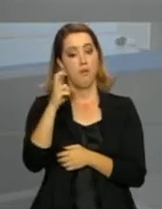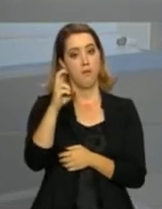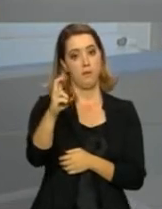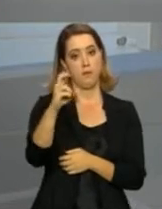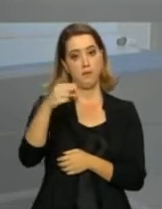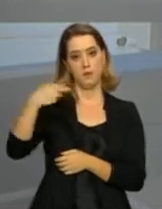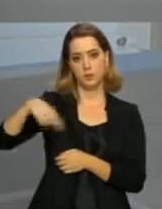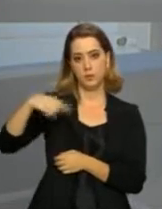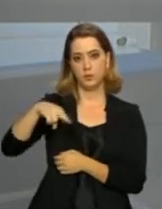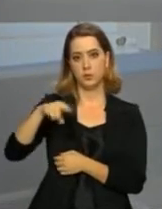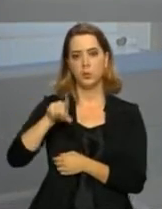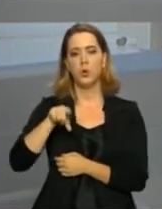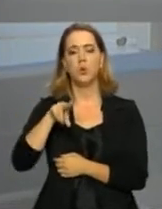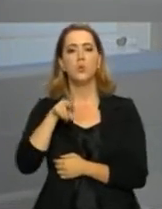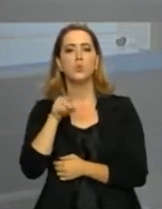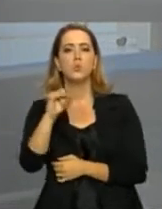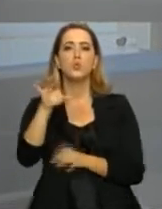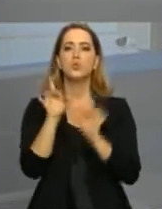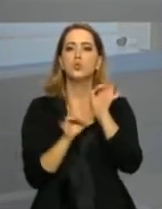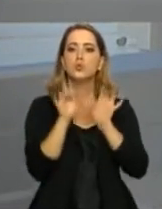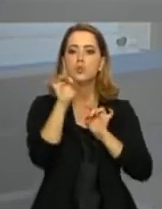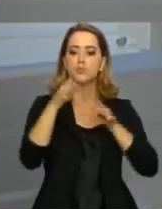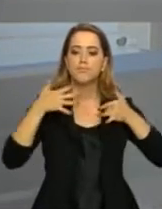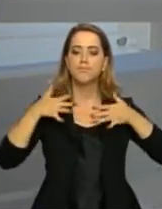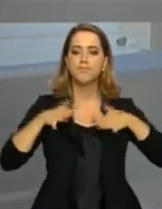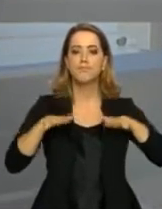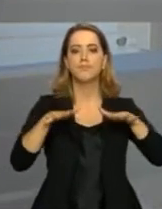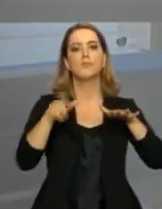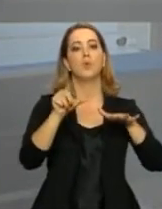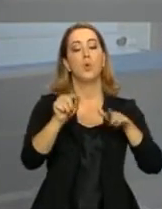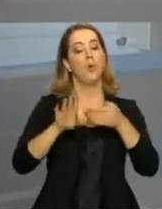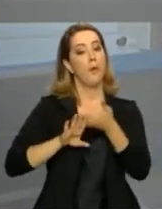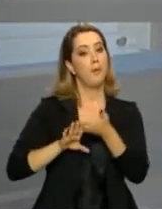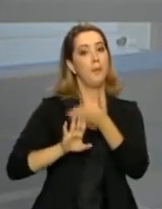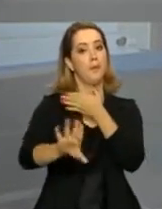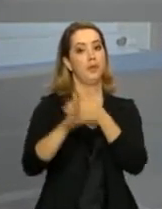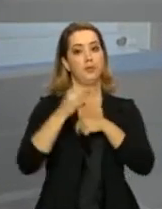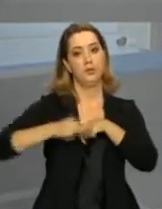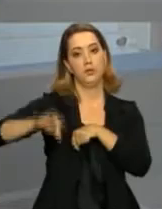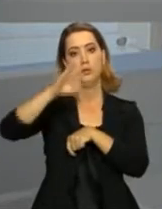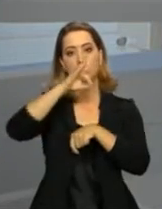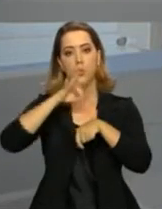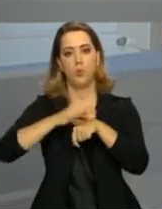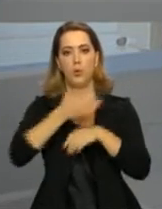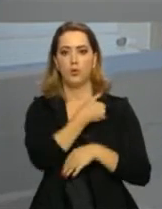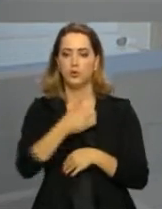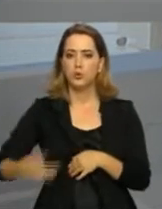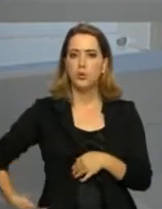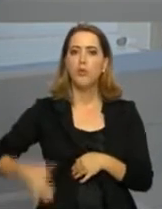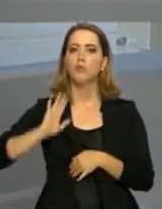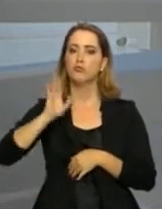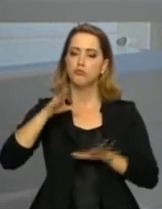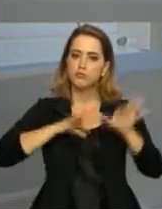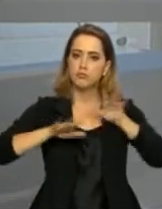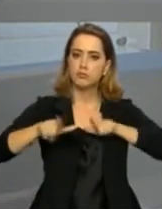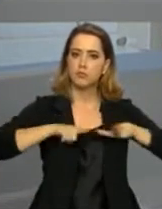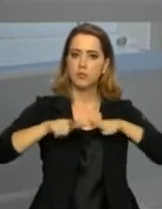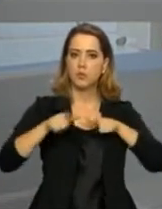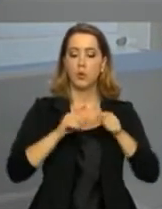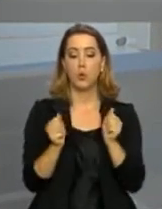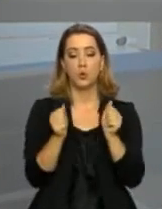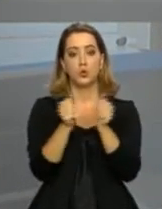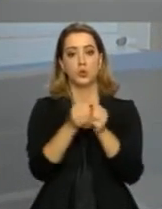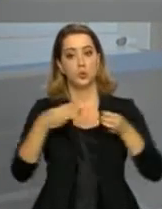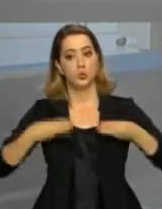25 de novembro será o dia de mobilização contra o Aedes aegypti. O governo montou uma força-tarefa com os ministérios e com apoio das Forças